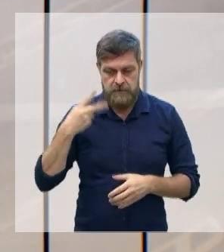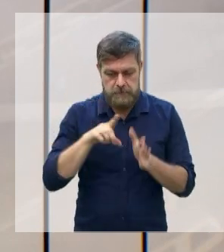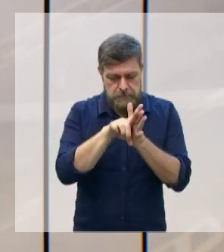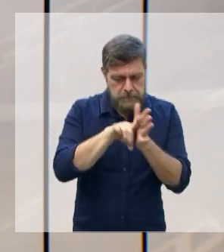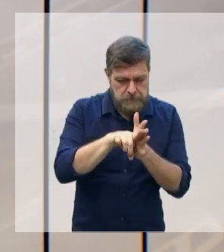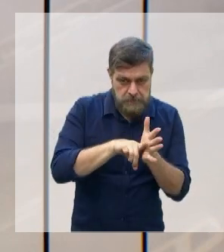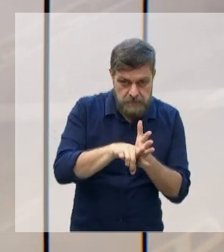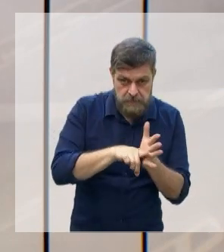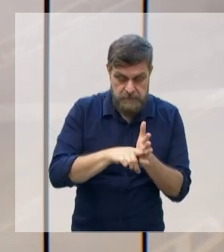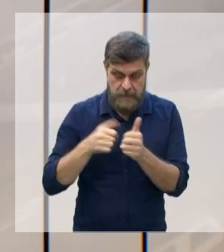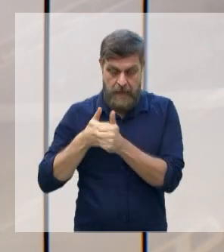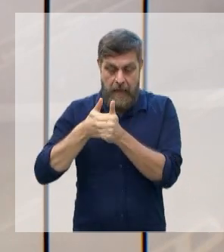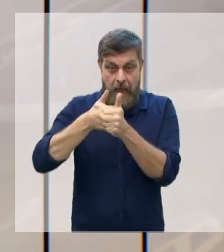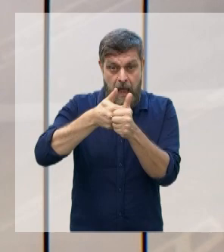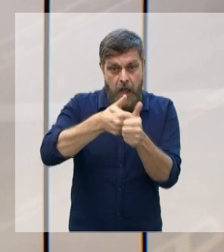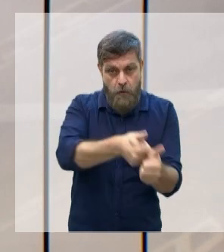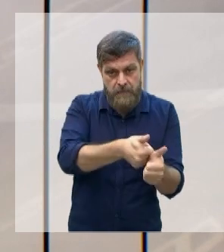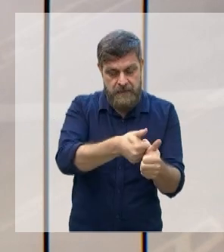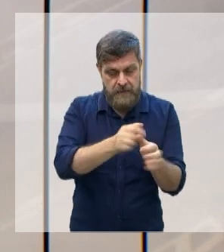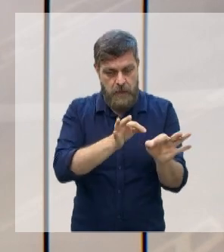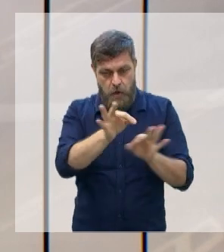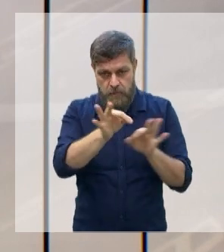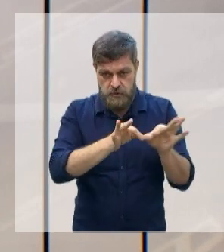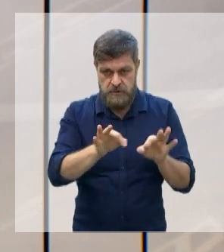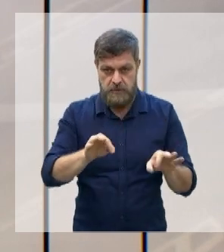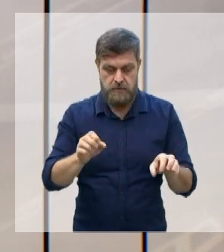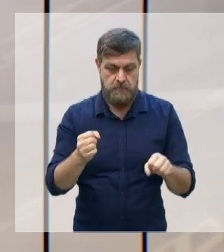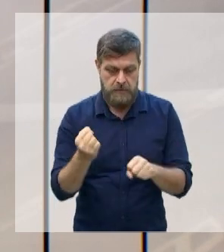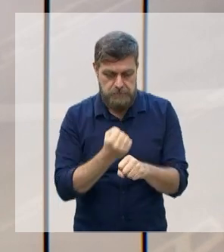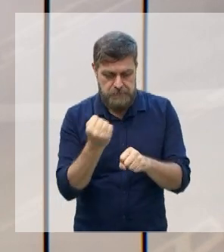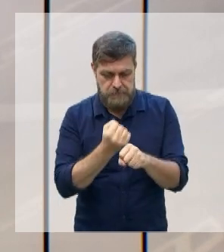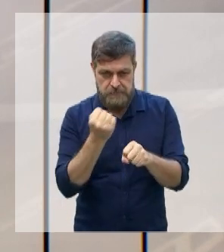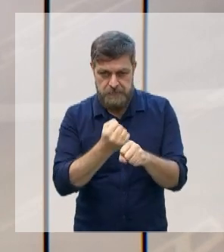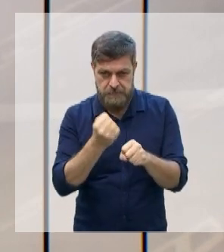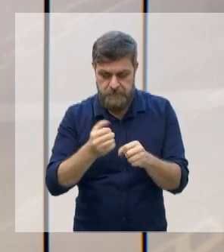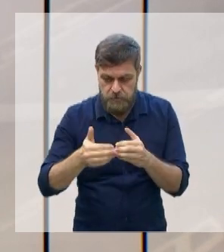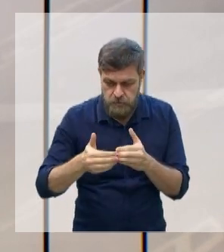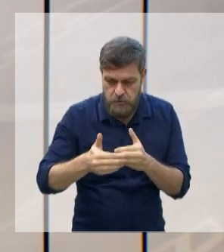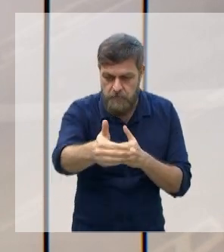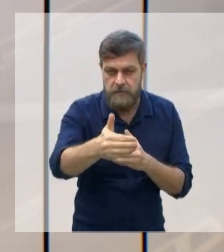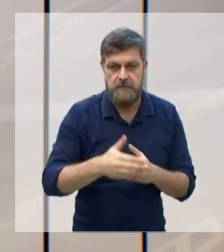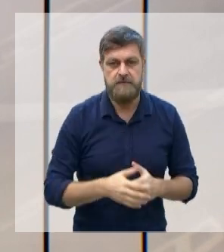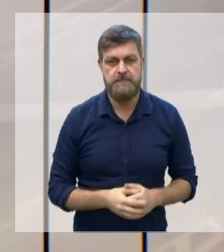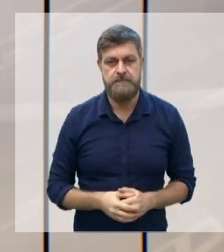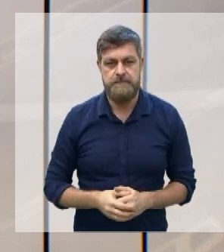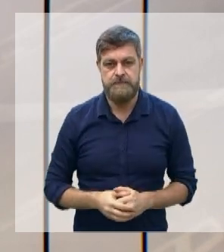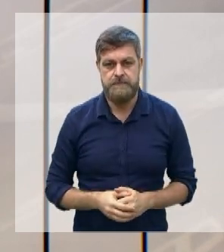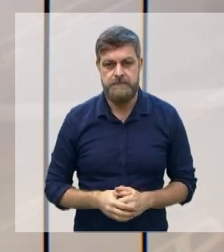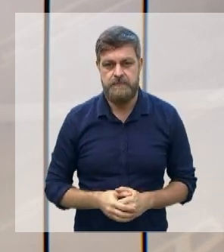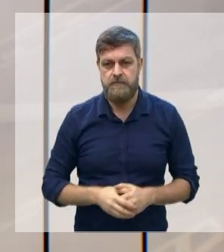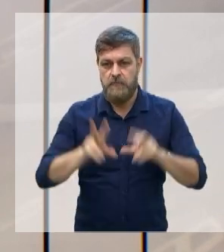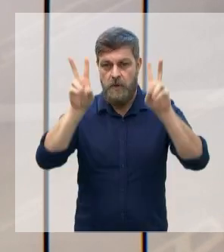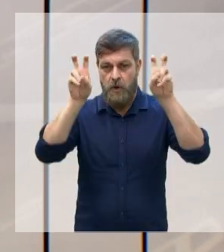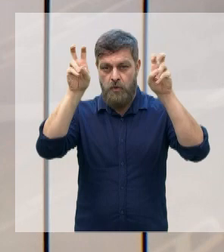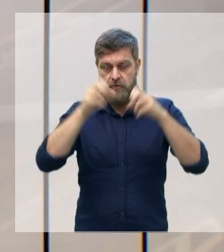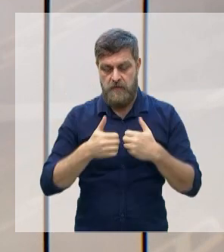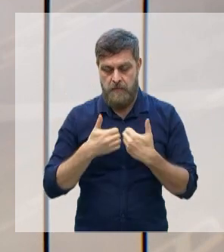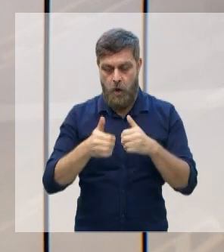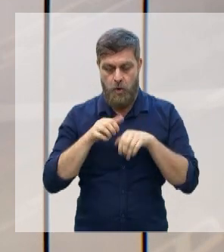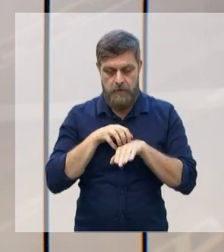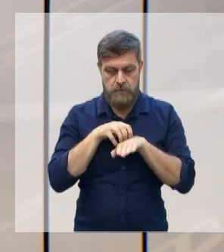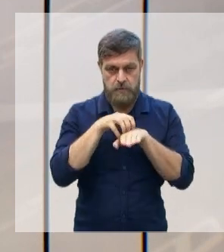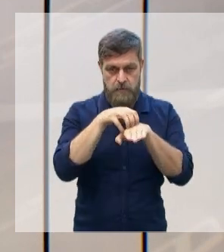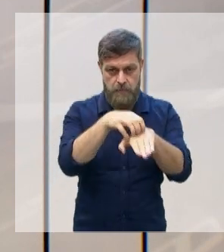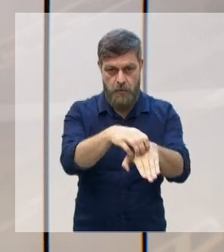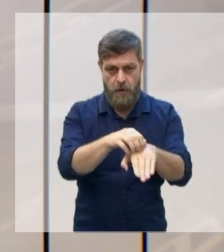no acompanhamento do projeto e também do início das obras ela que foi finalizada é sobre o brt que a questão de ordem